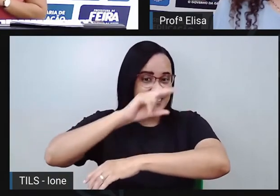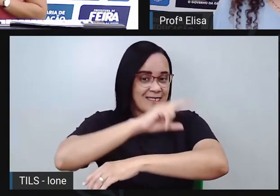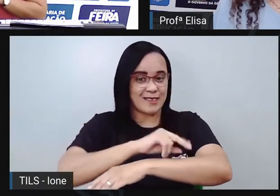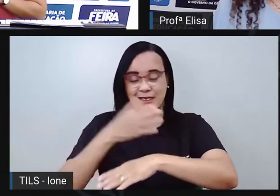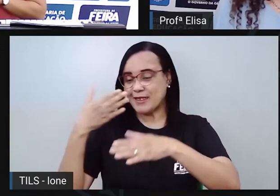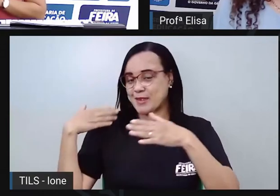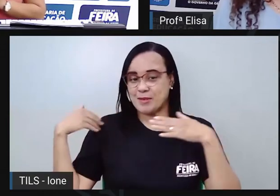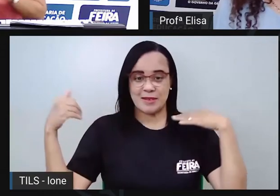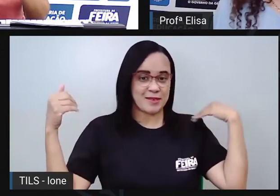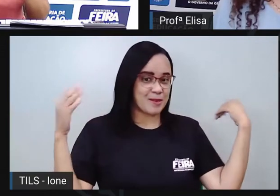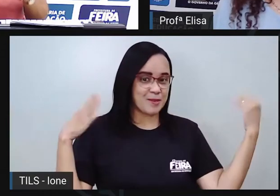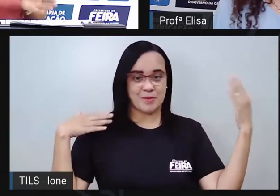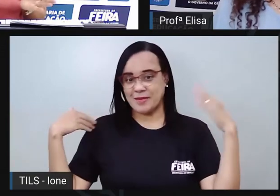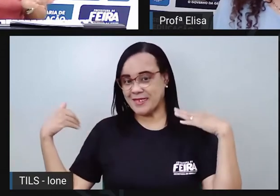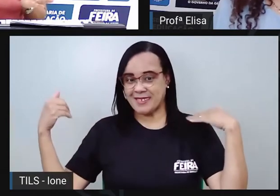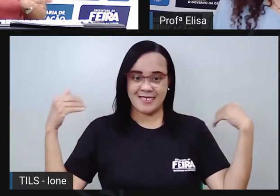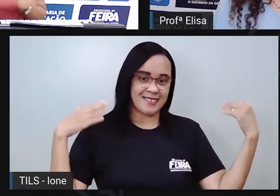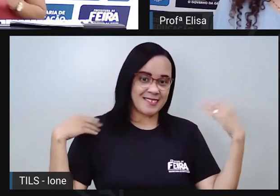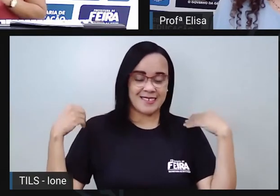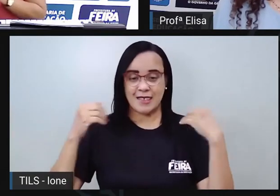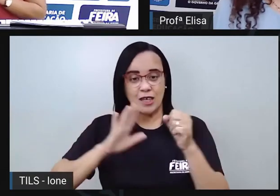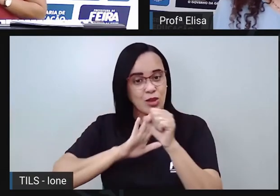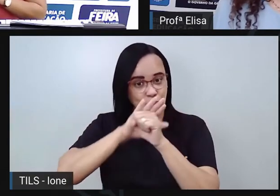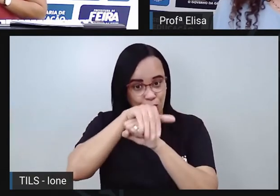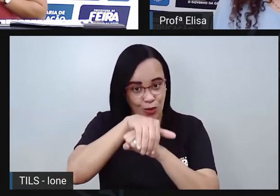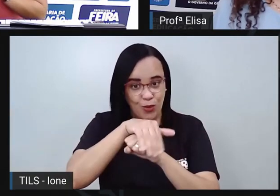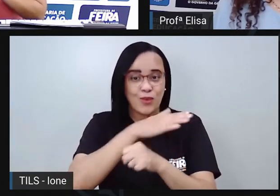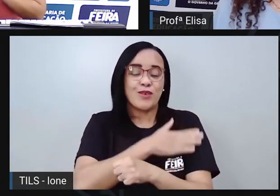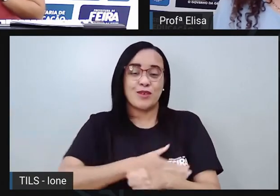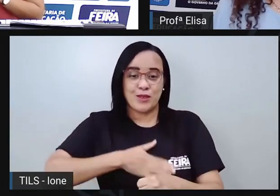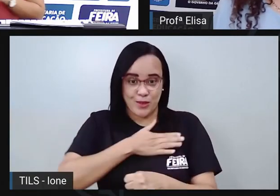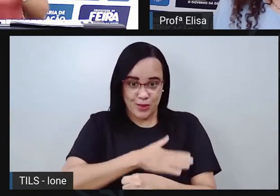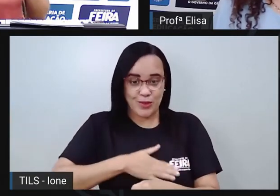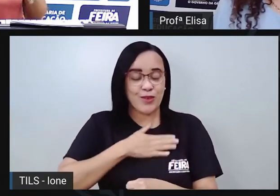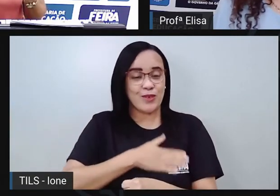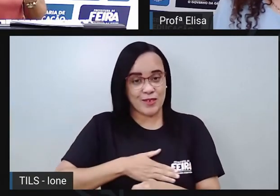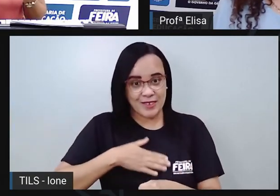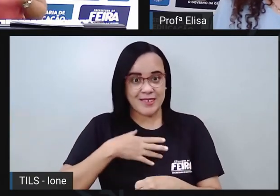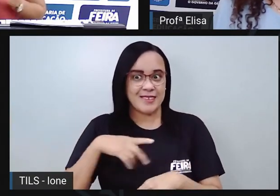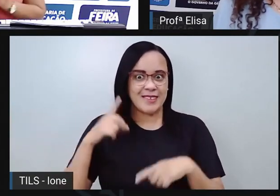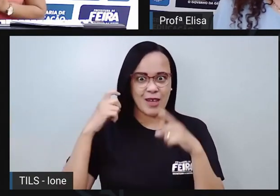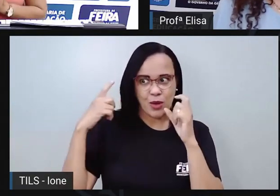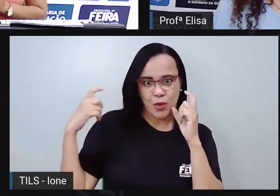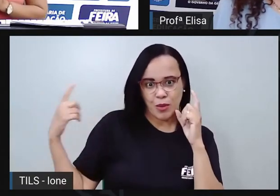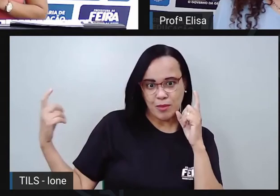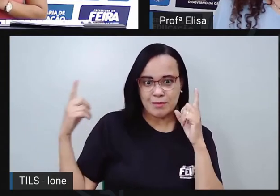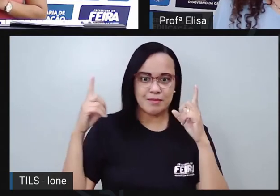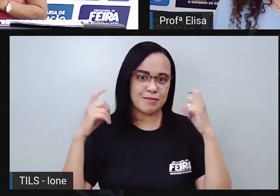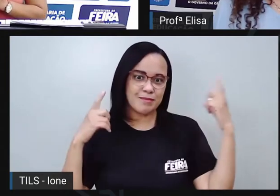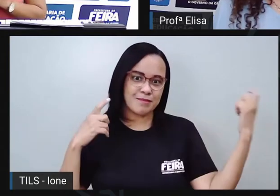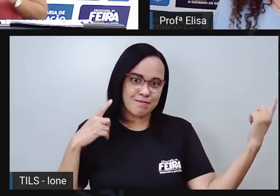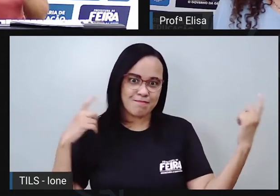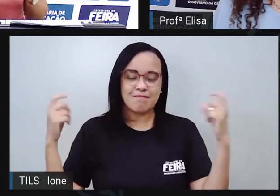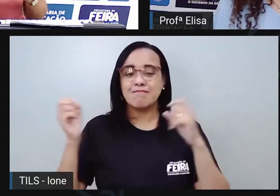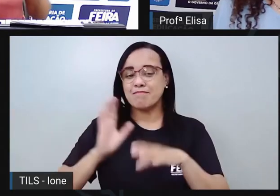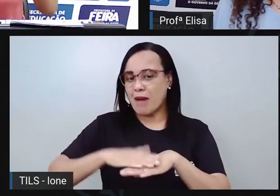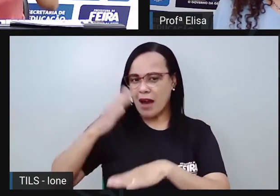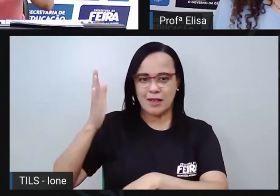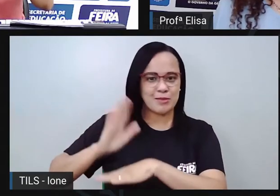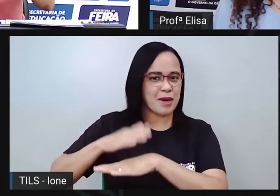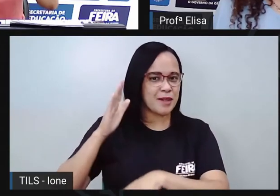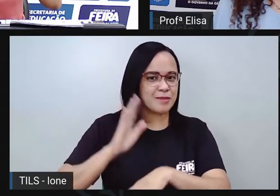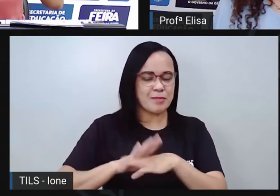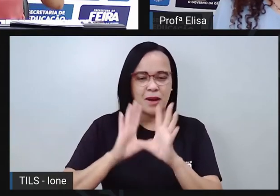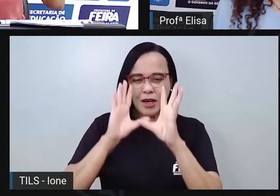ele gosta de passear à noite e por isso nós podemos ouvir mais o canto dos Grilos a